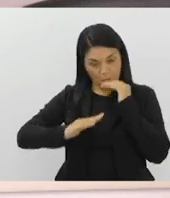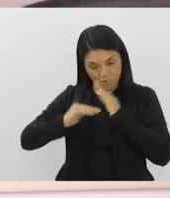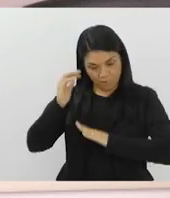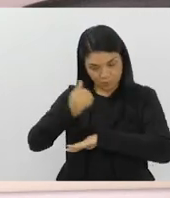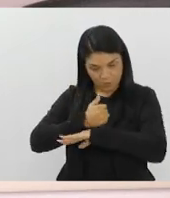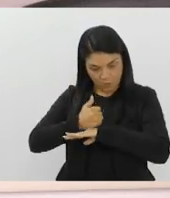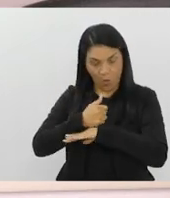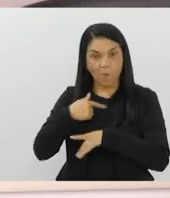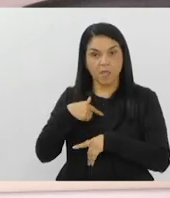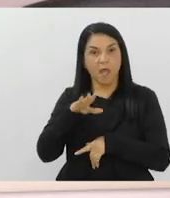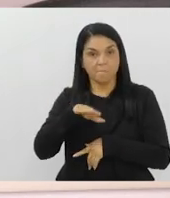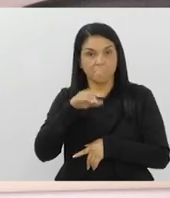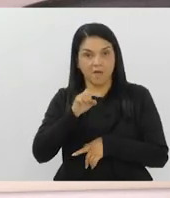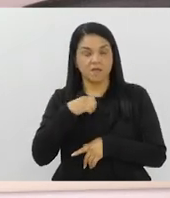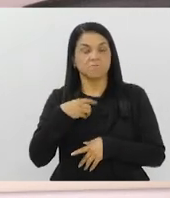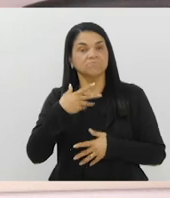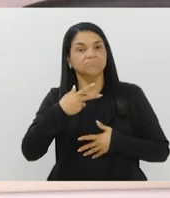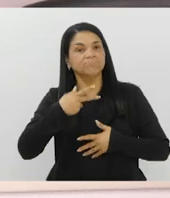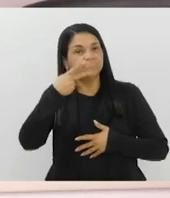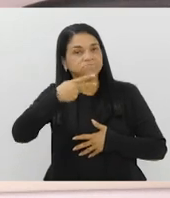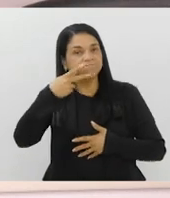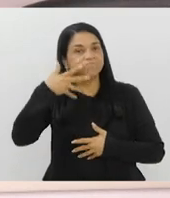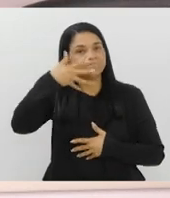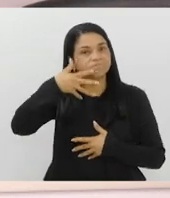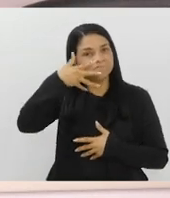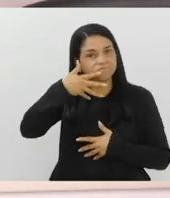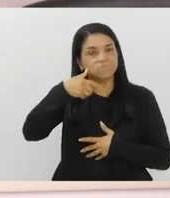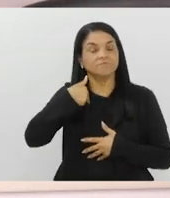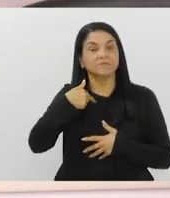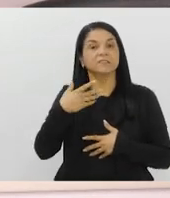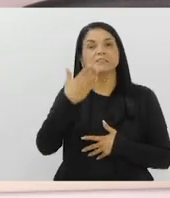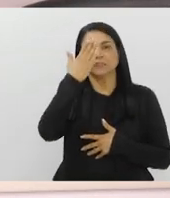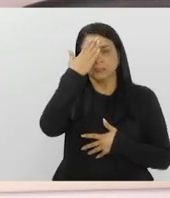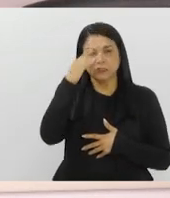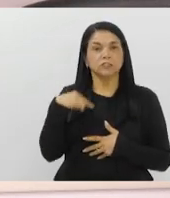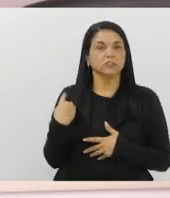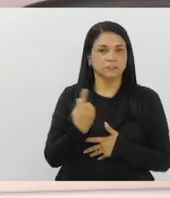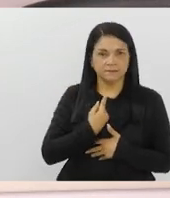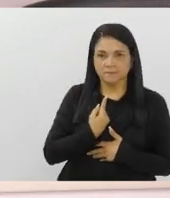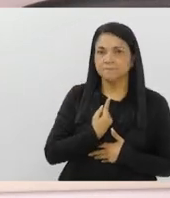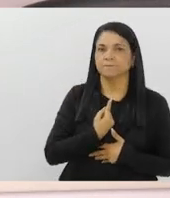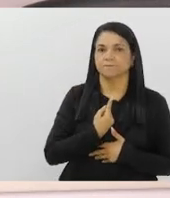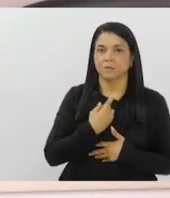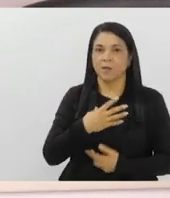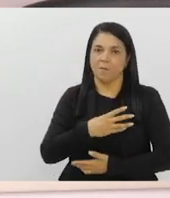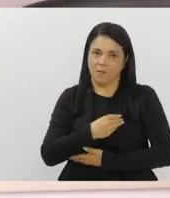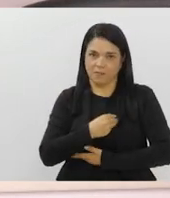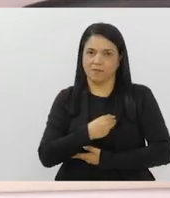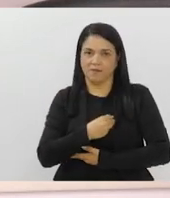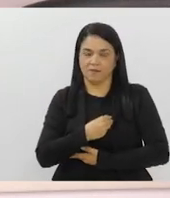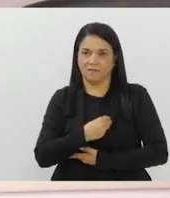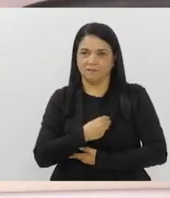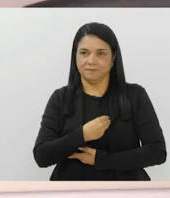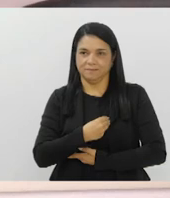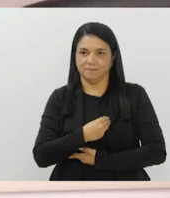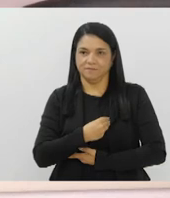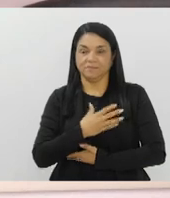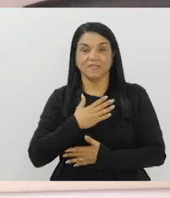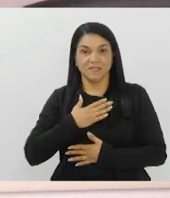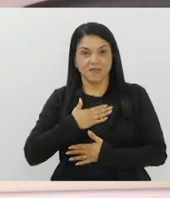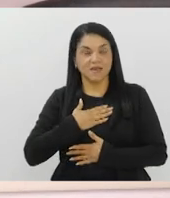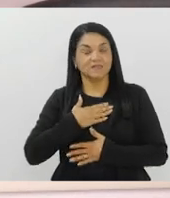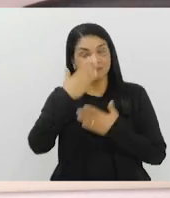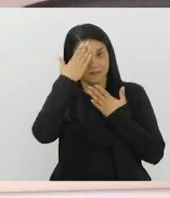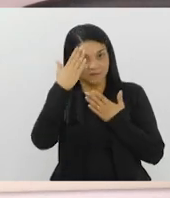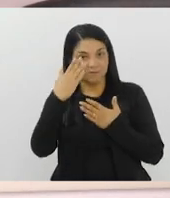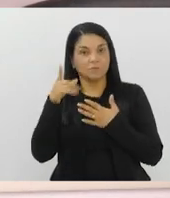mãe também tem um lugar de fala, porque só nós sabemos o que é amamentar. E, graças a Deus, eu tive